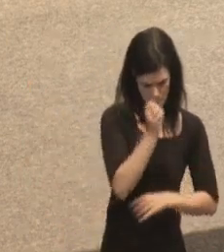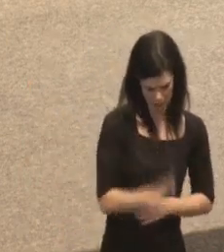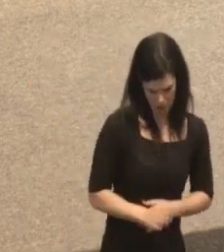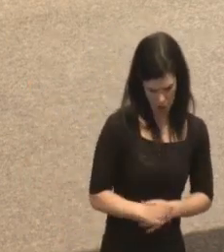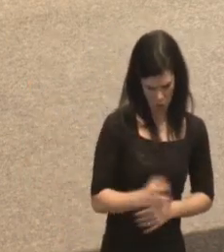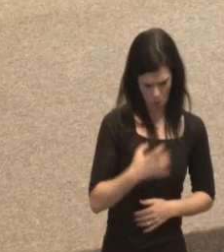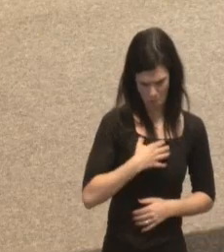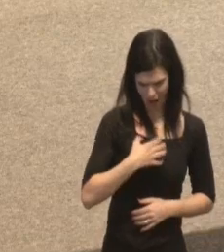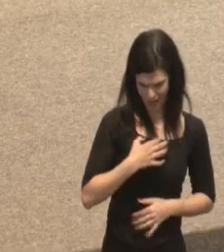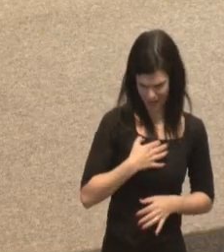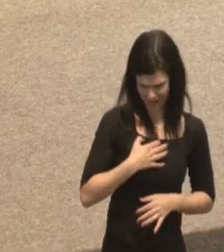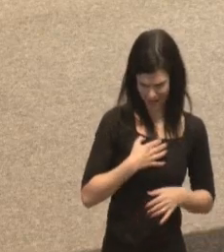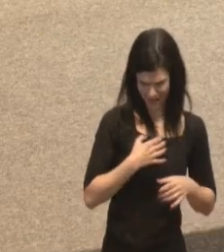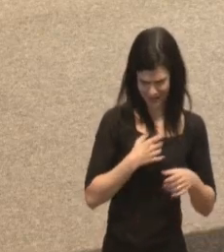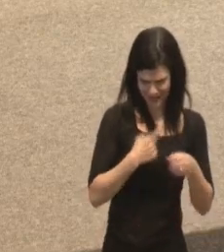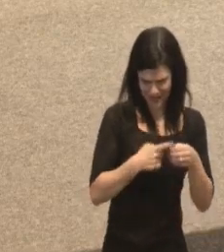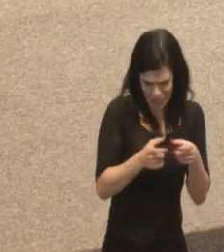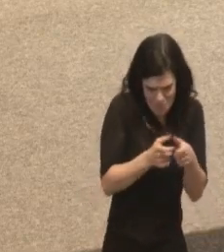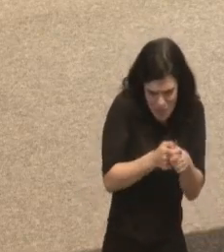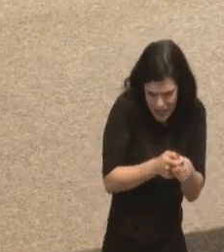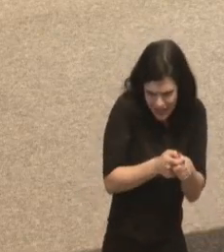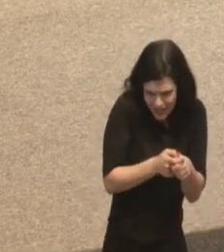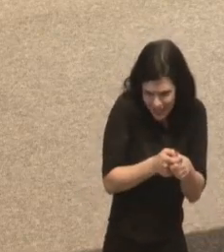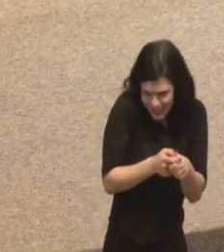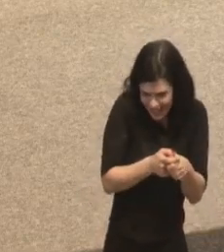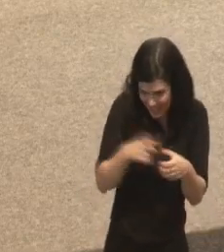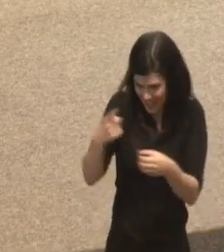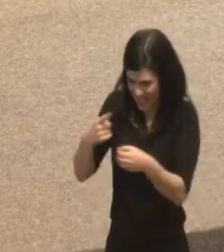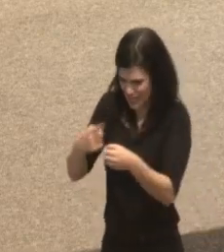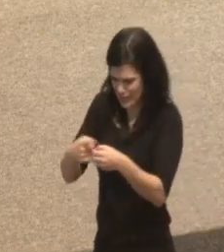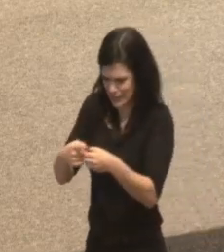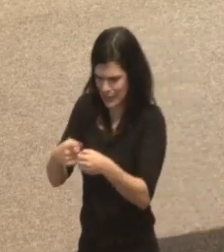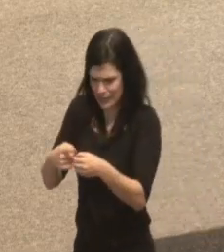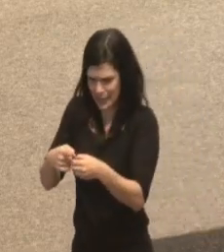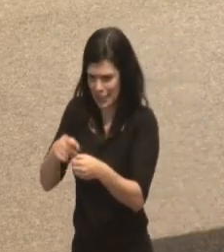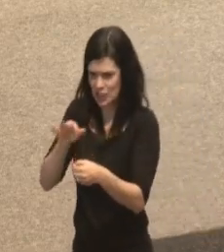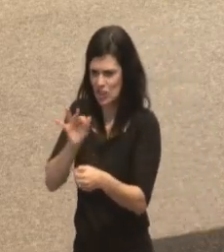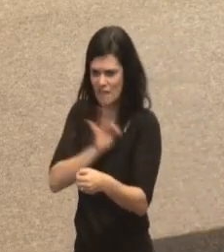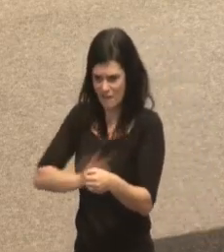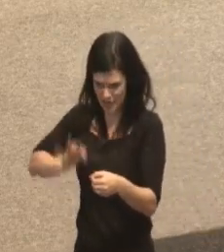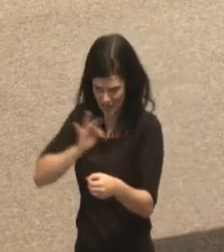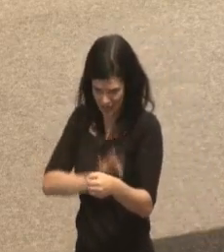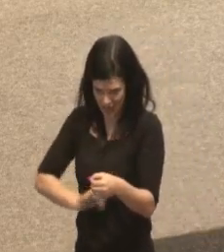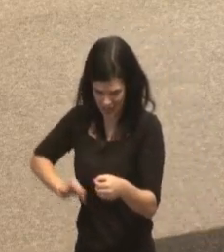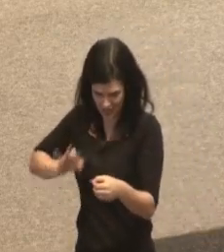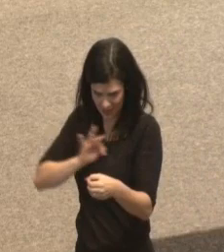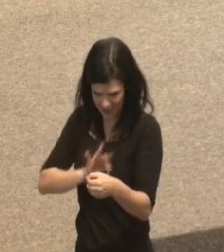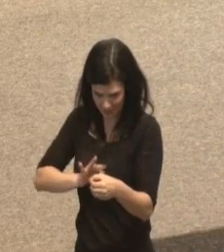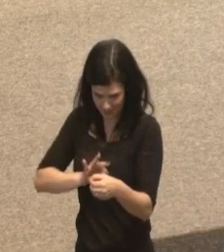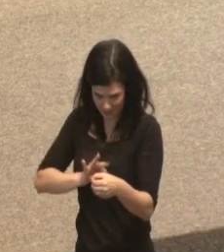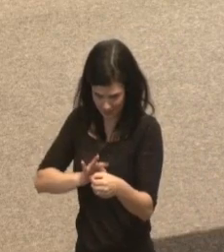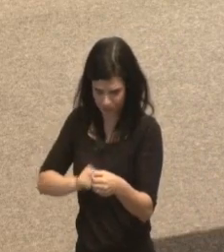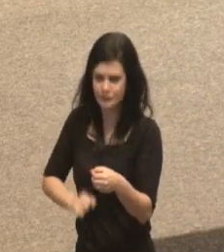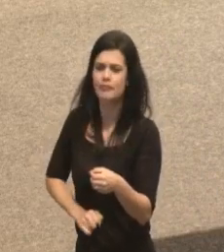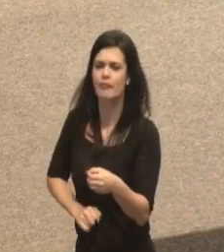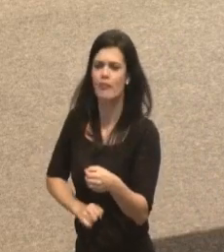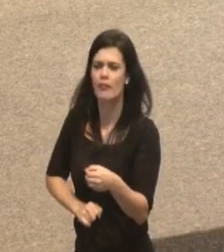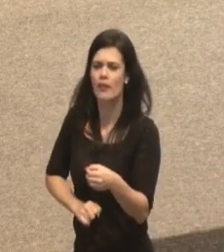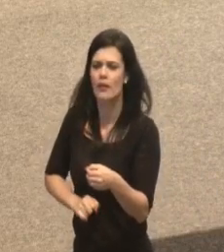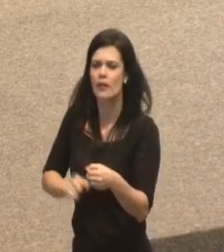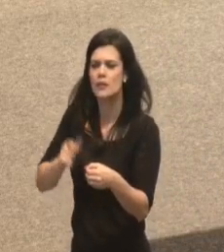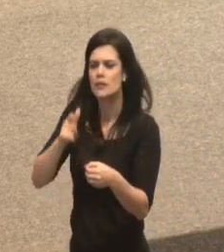A cidade de Filipos fica na Macedônia, no norte da Península da